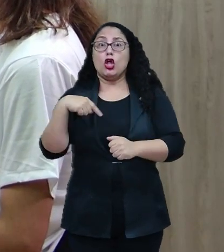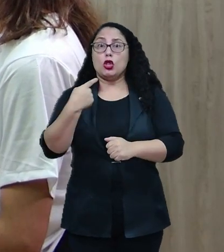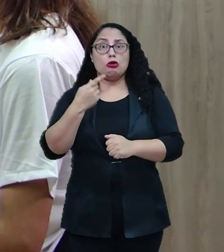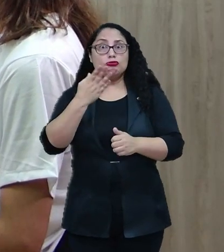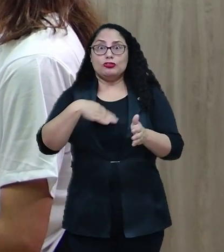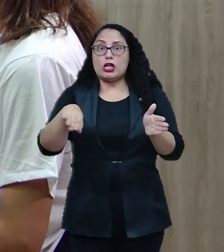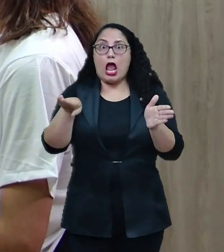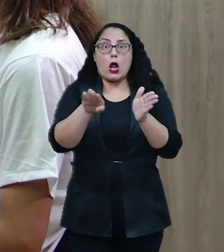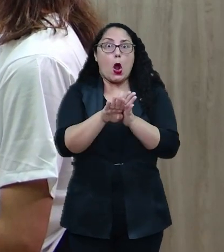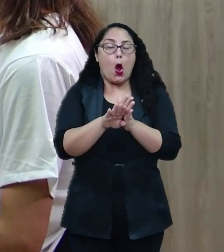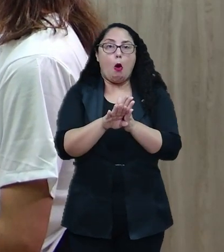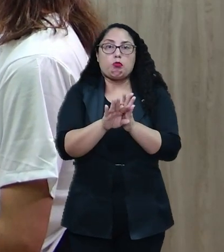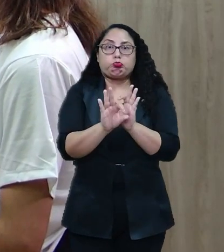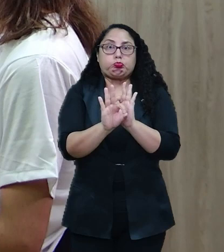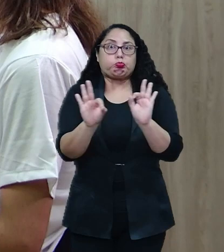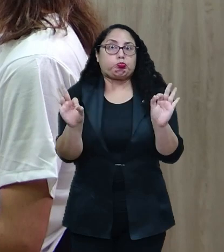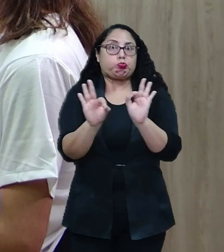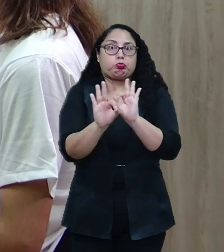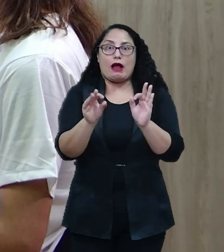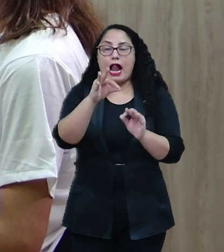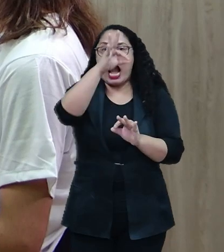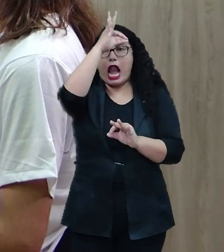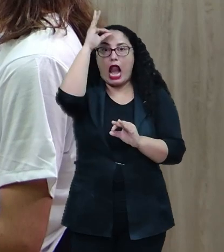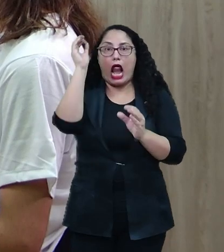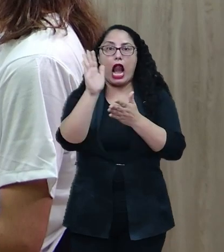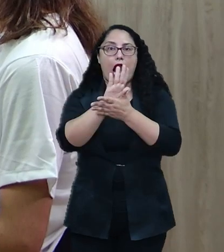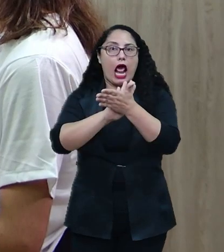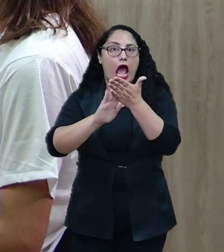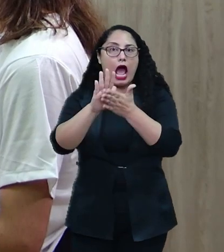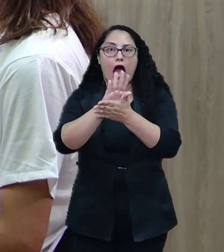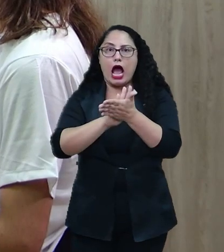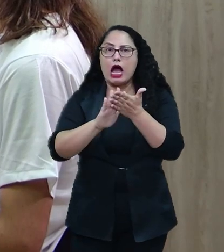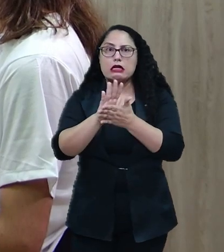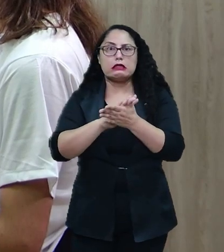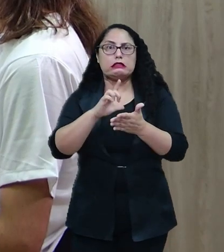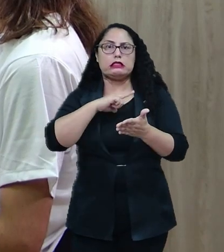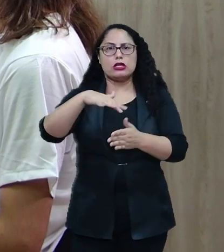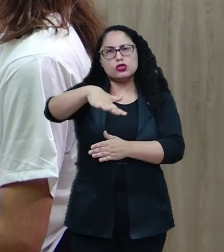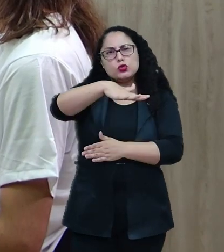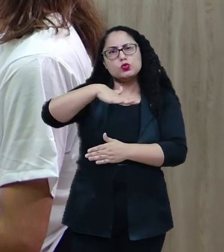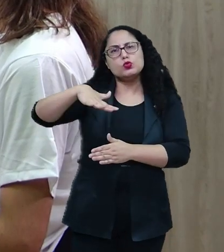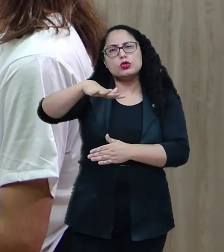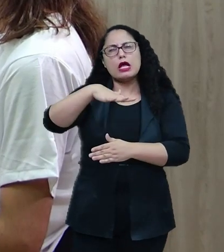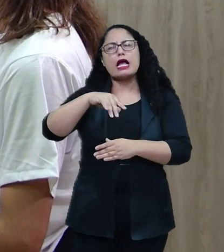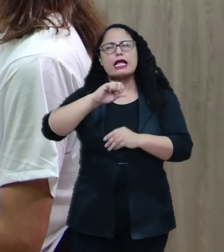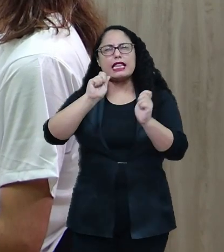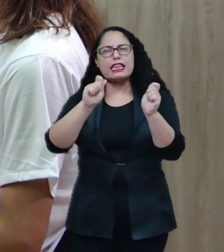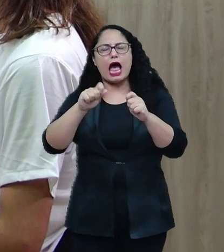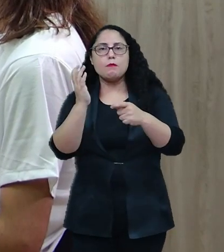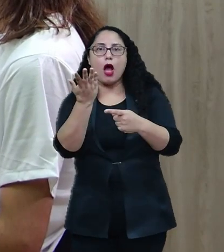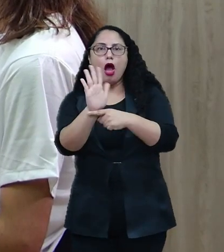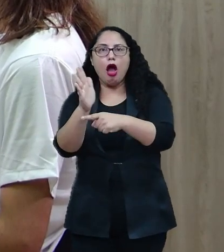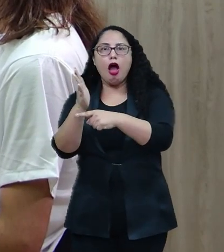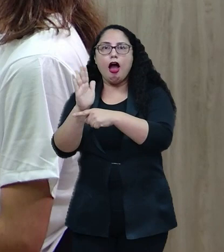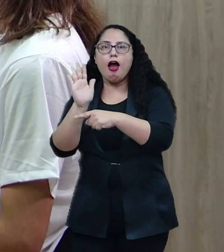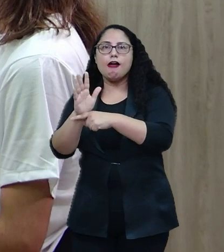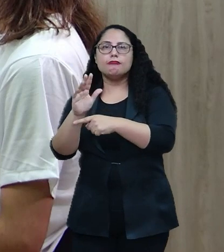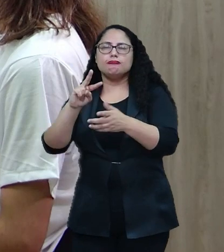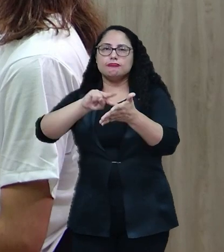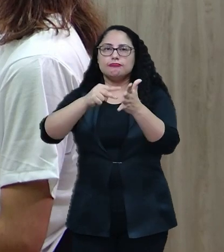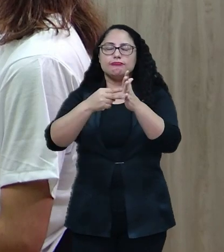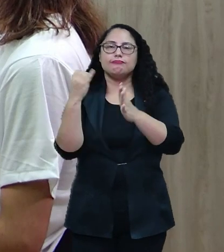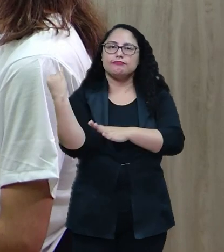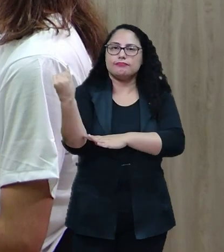lá, sabe, assim, uma folha em branco. Tinha várias coisas, assim, várias situações onde a gente pôde agregar de uma maneira